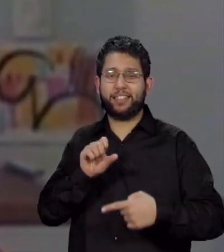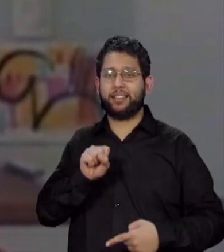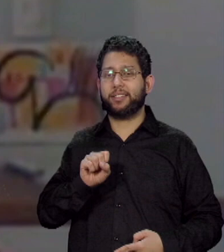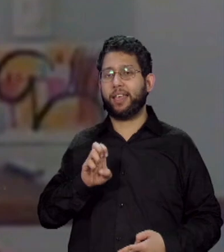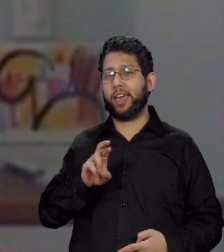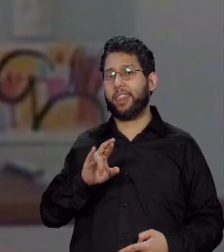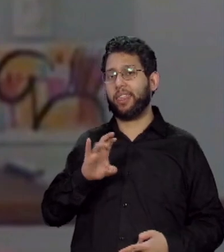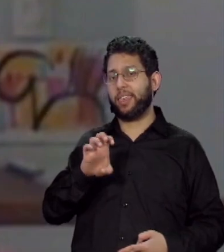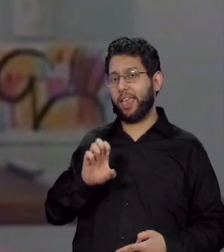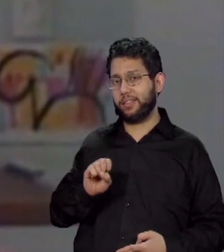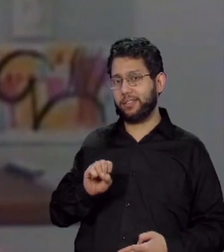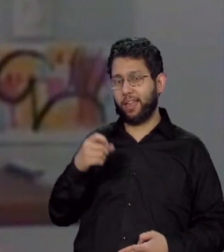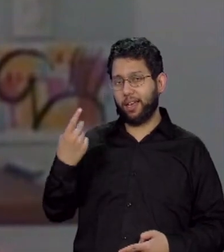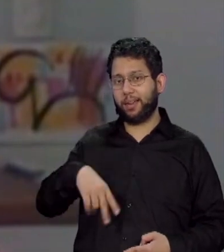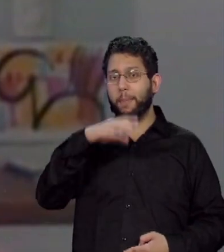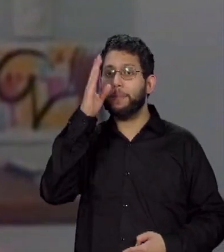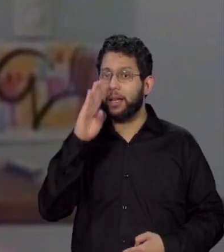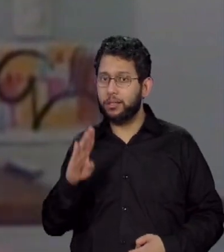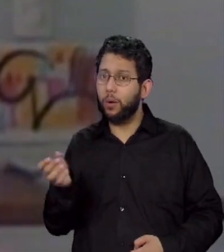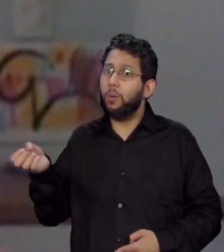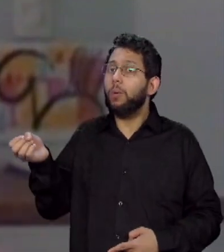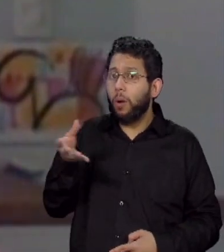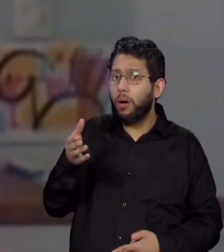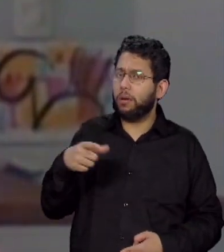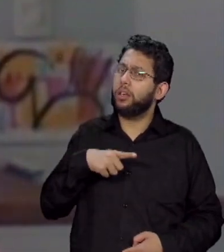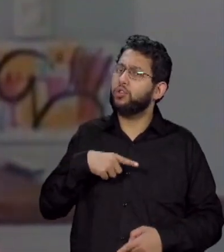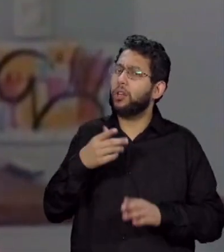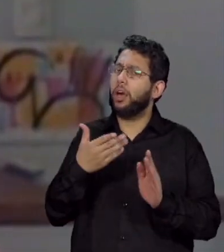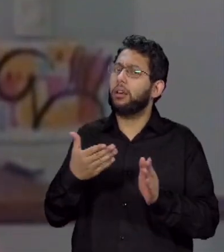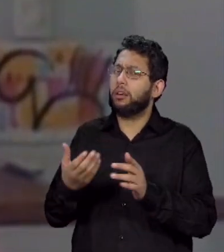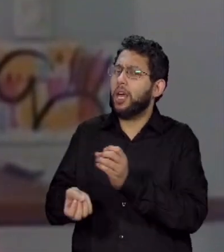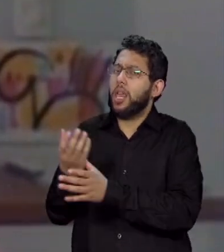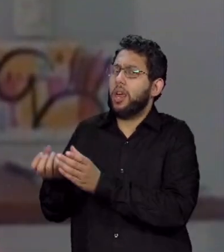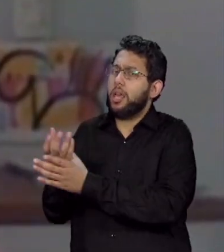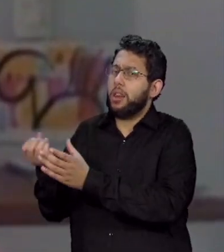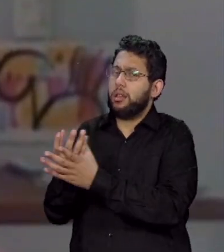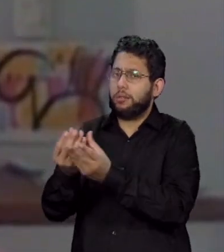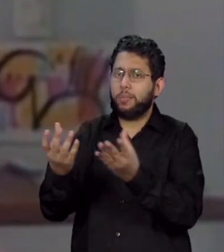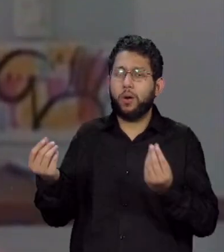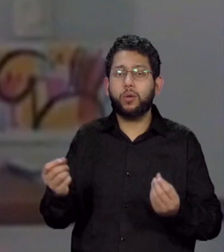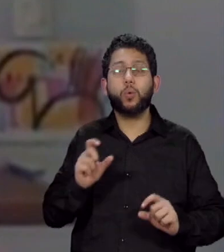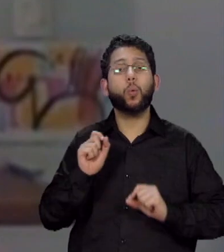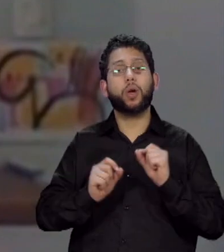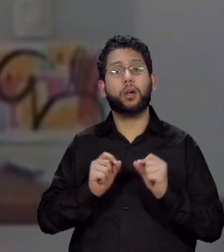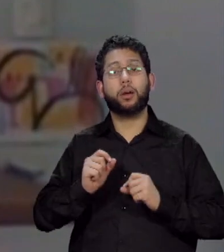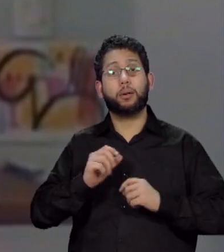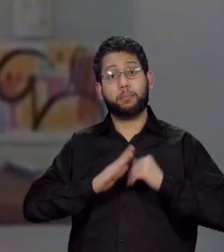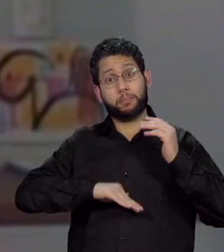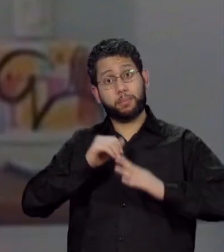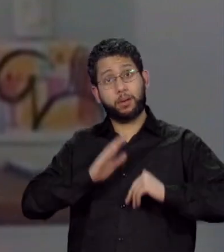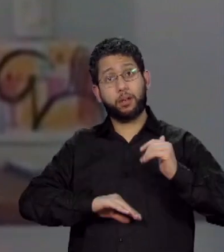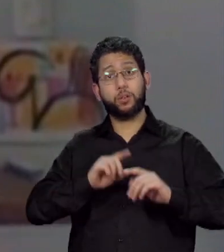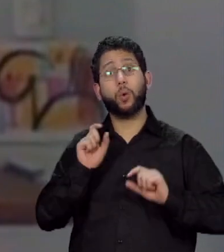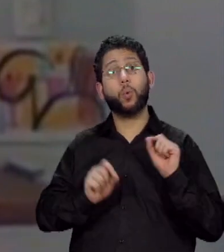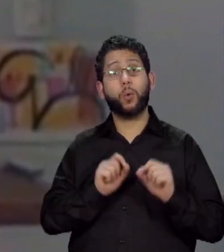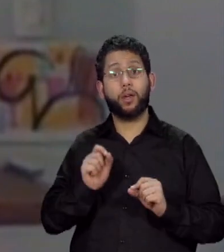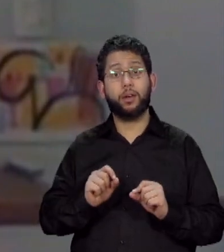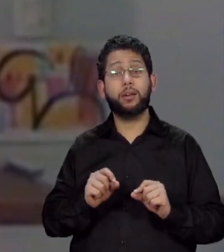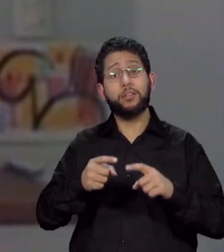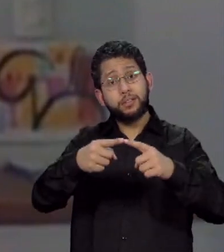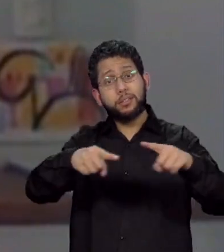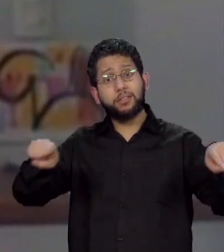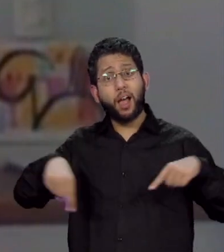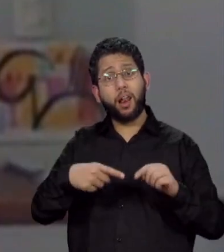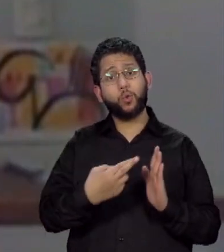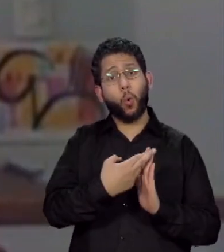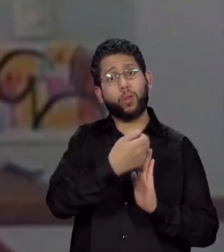que, enfim, a gente já tem várias séries em produção, né? Que uma prática importante vem sendo as salas de roteiristas,